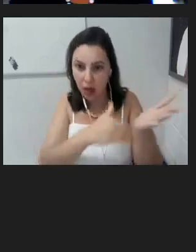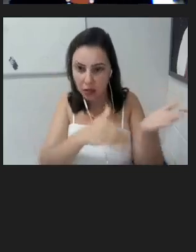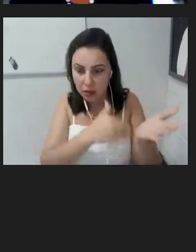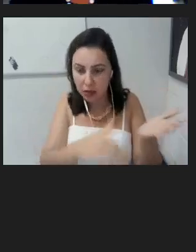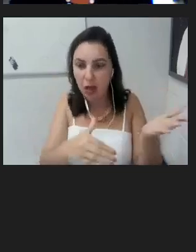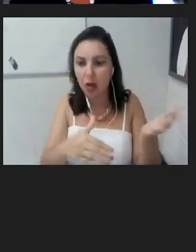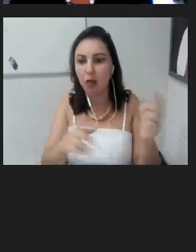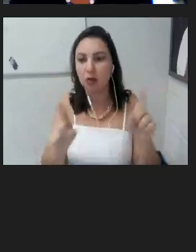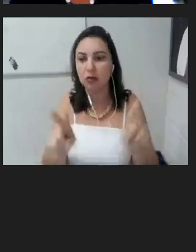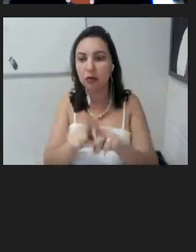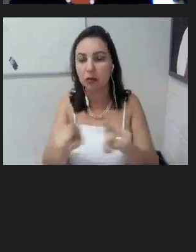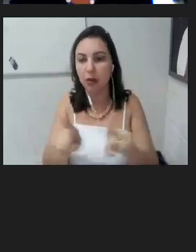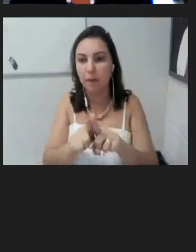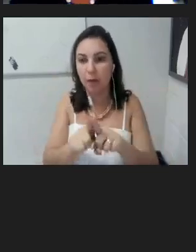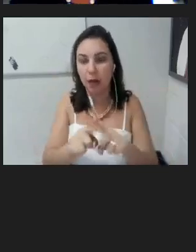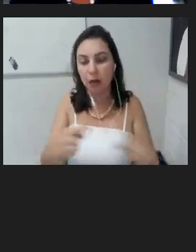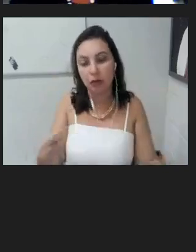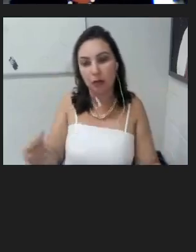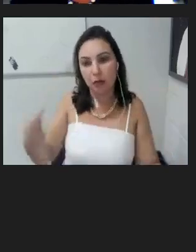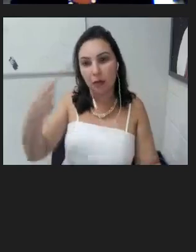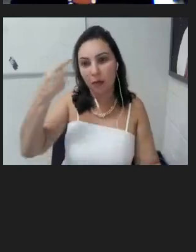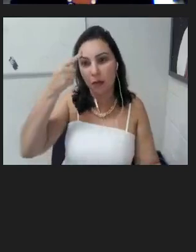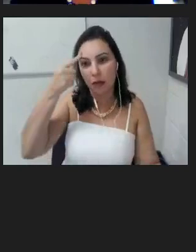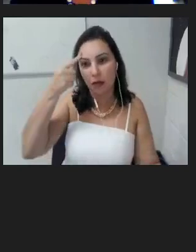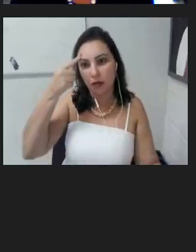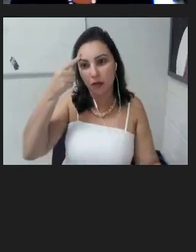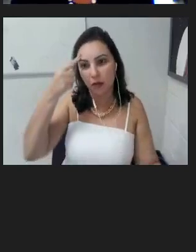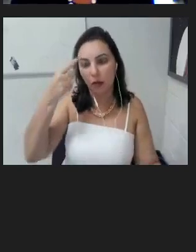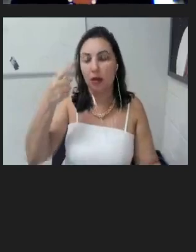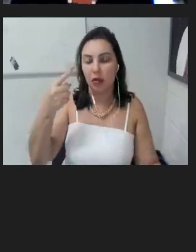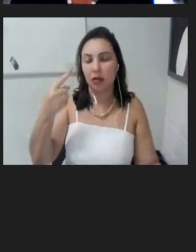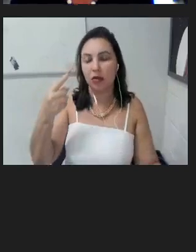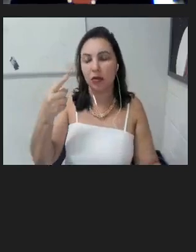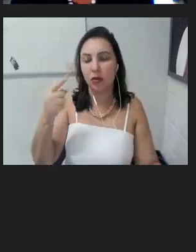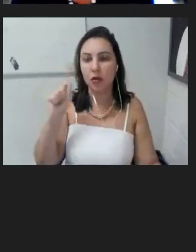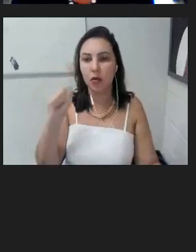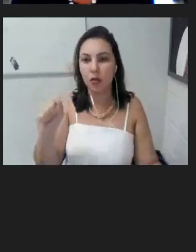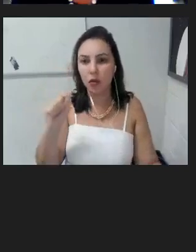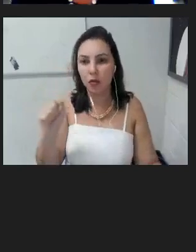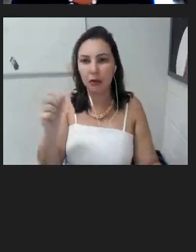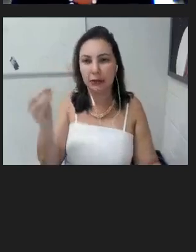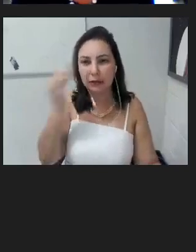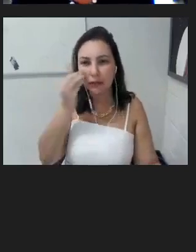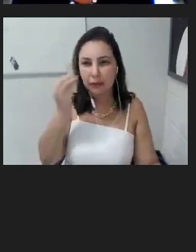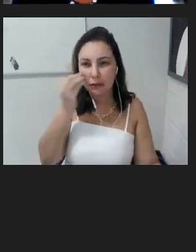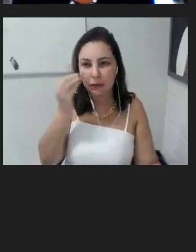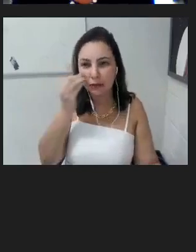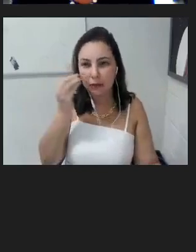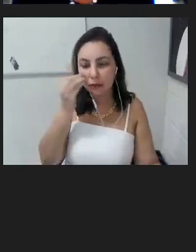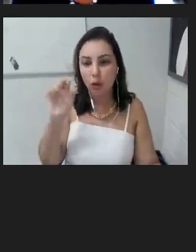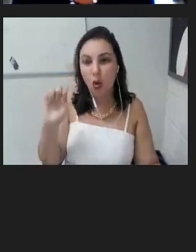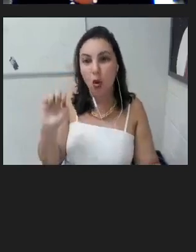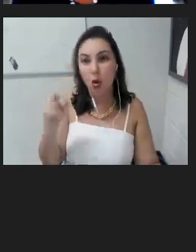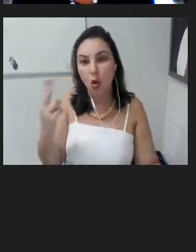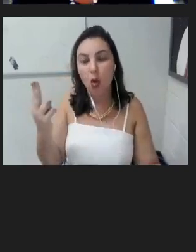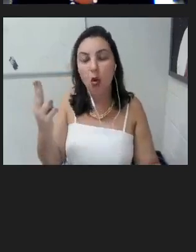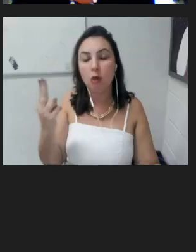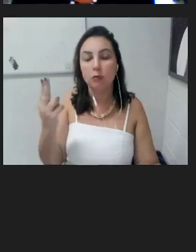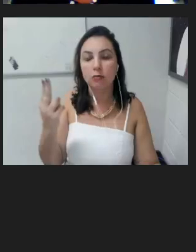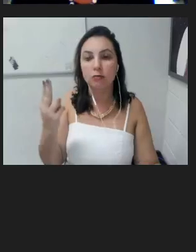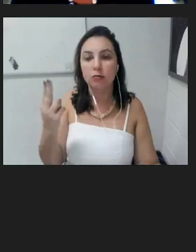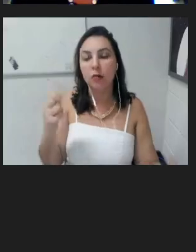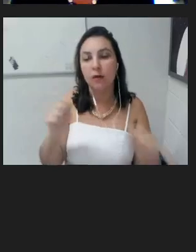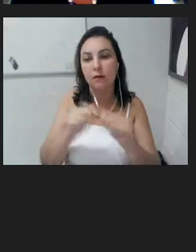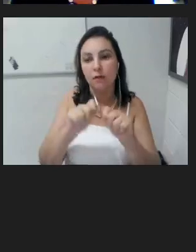uma característica aqui de busca ou tentativa ou efetividade do suicídio.